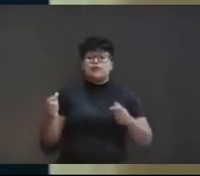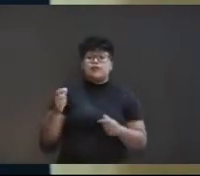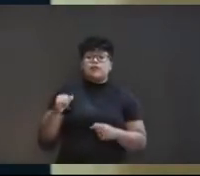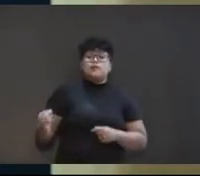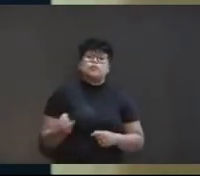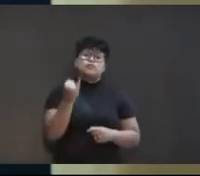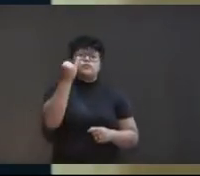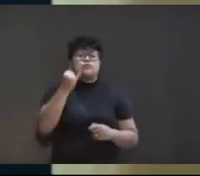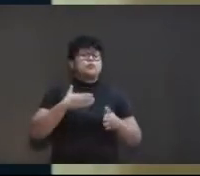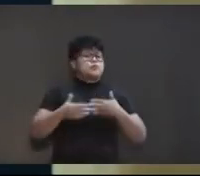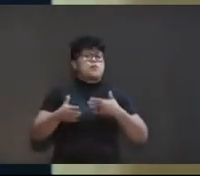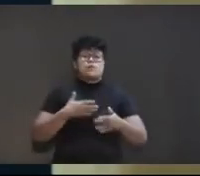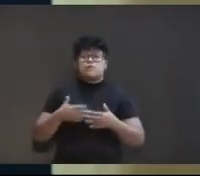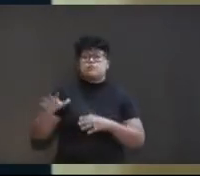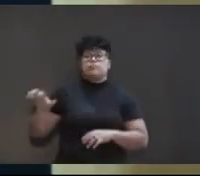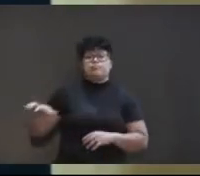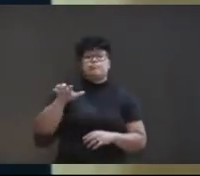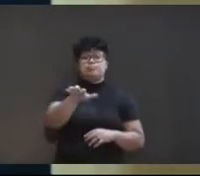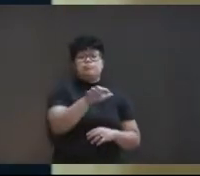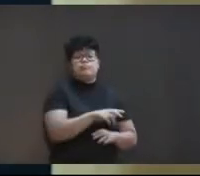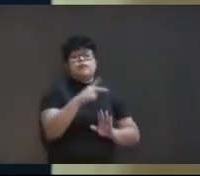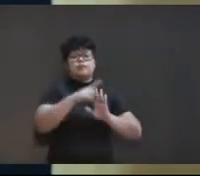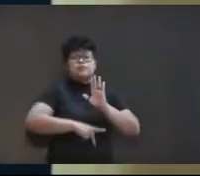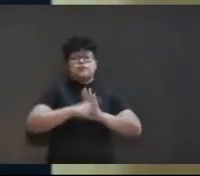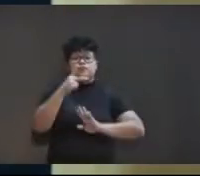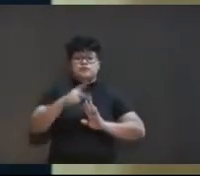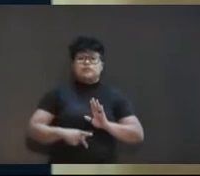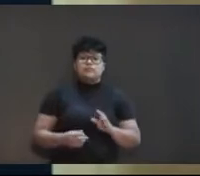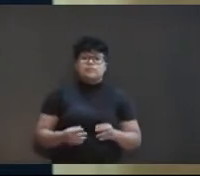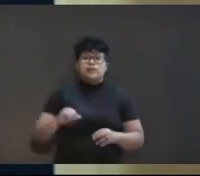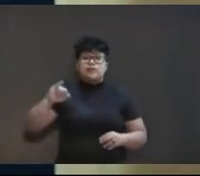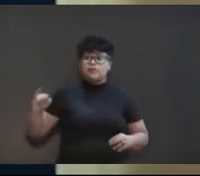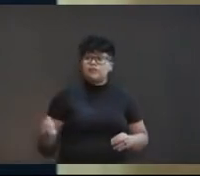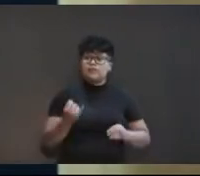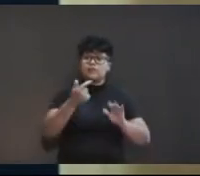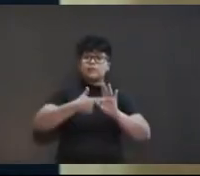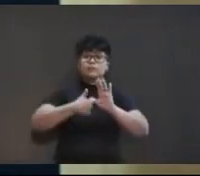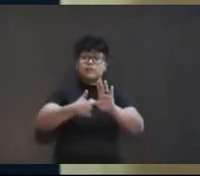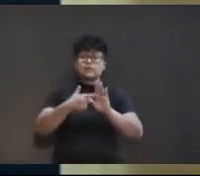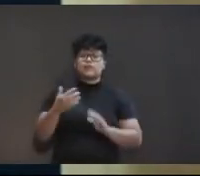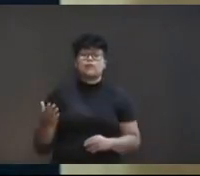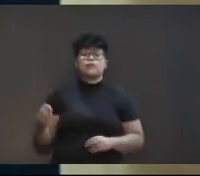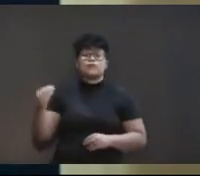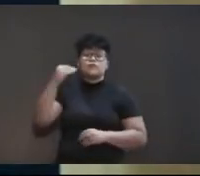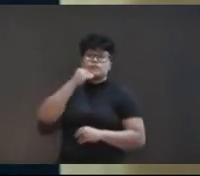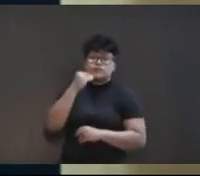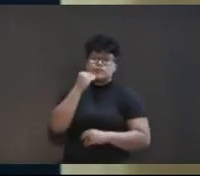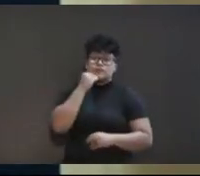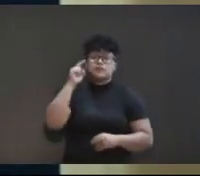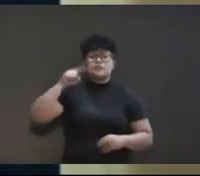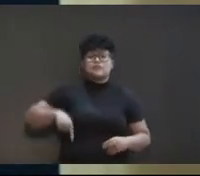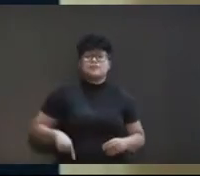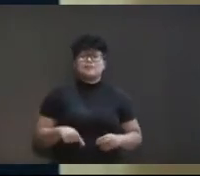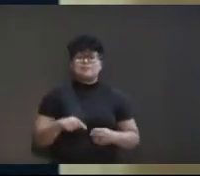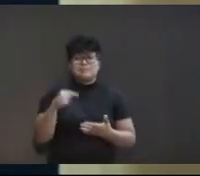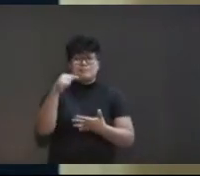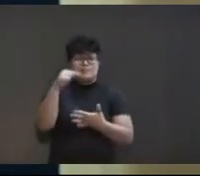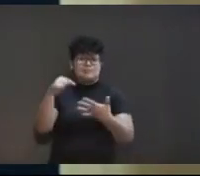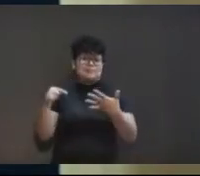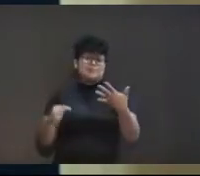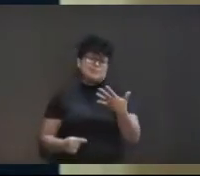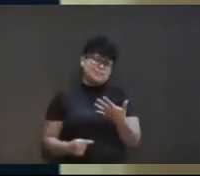projeto que você tenha da oportunidade o que vai vir daquela oportunidade são essas